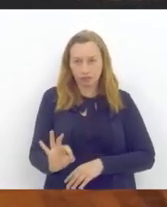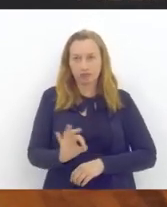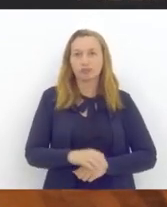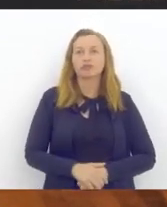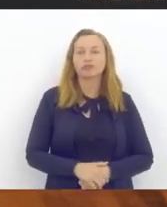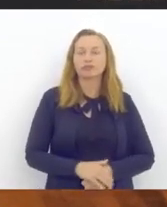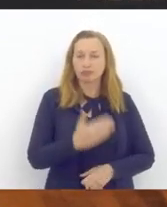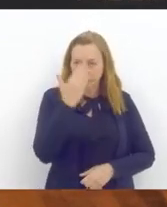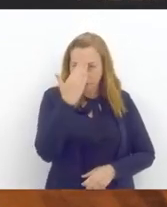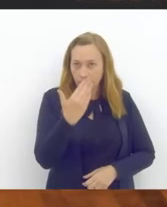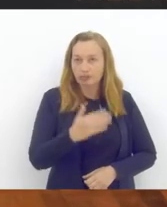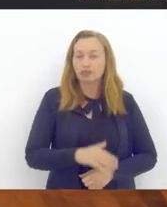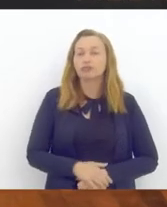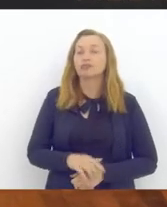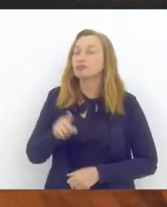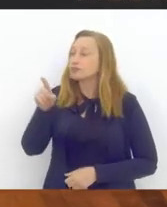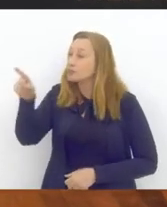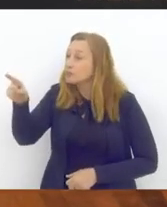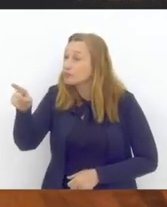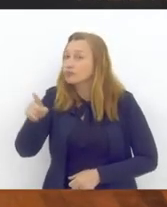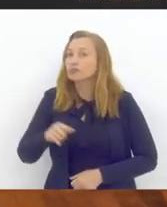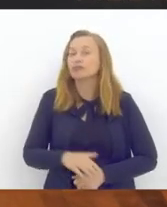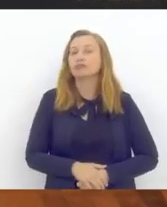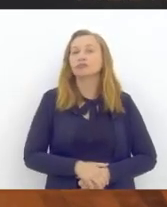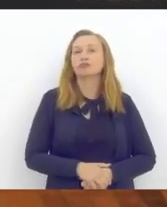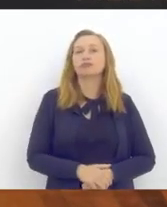25%. Obrigado. Bom,